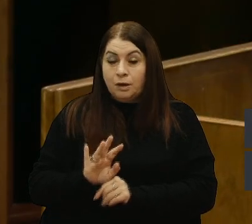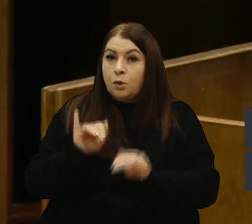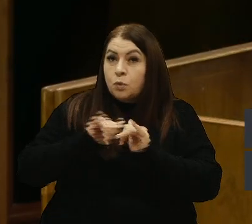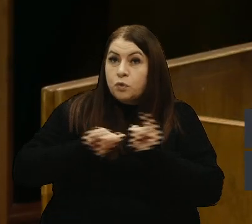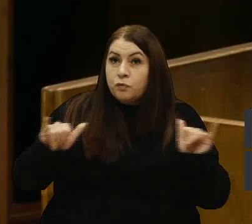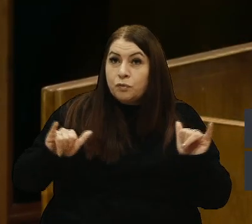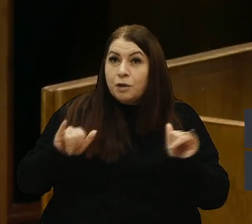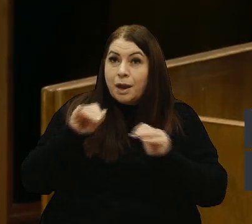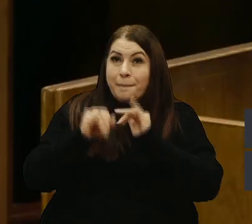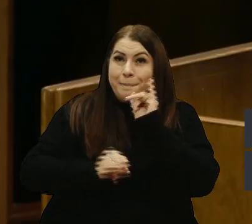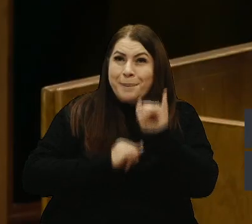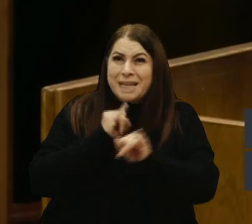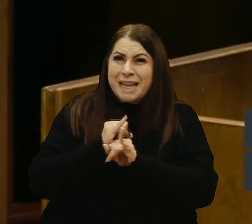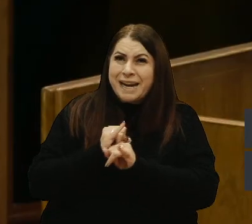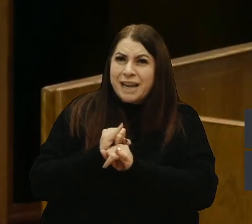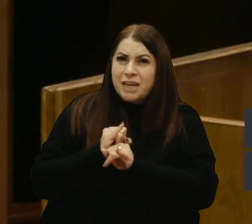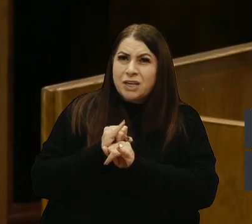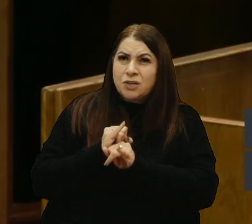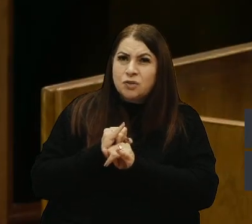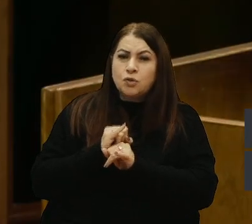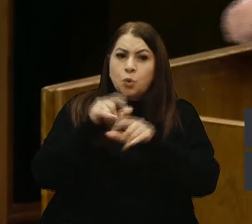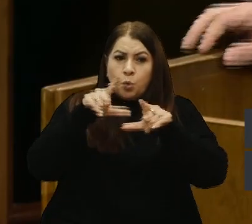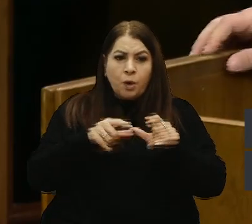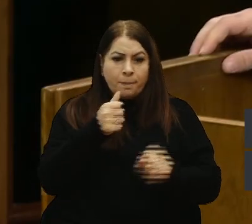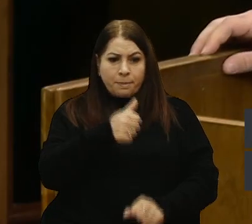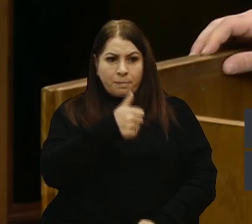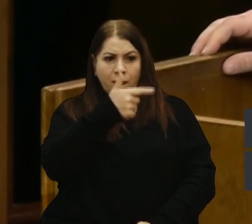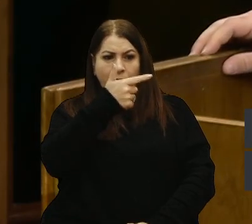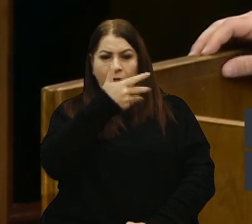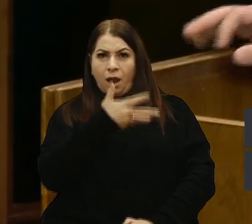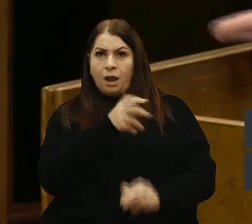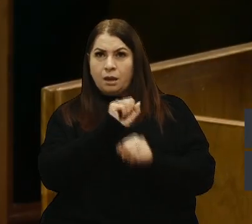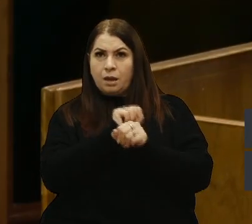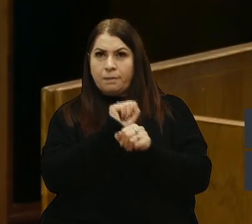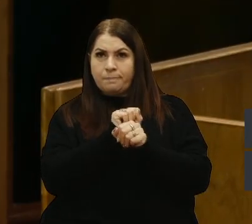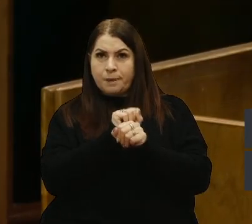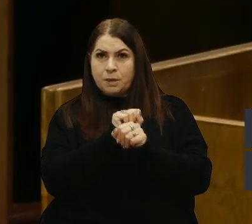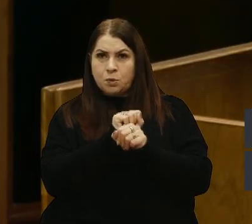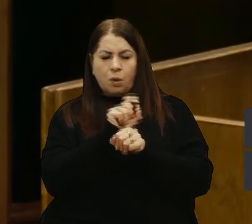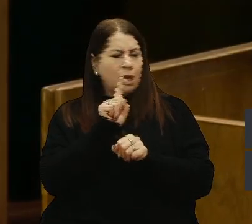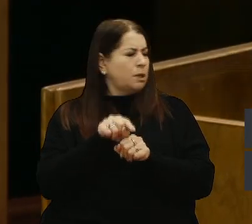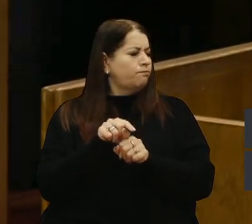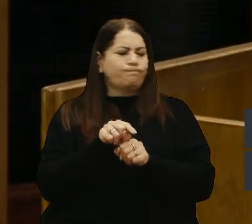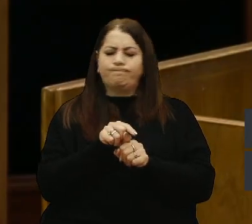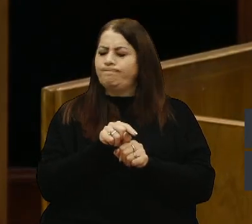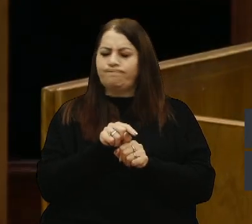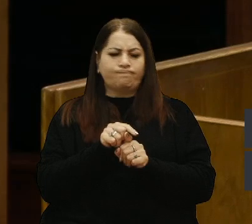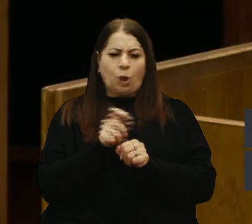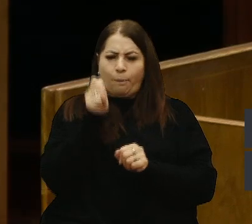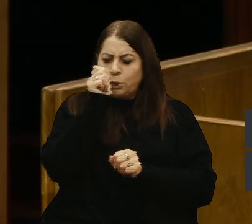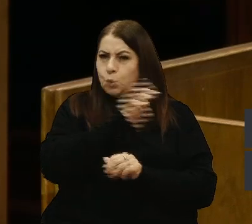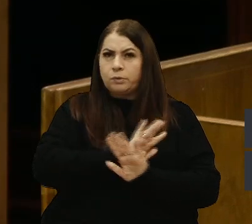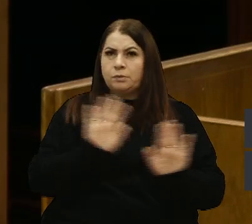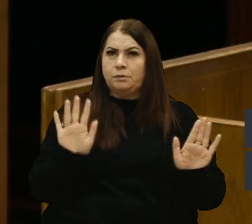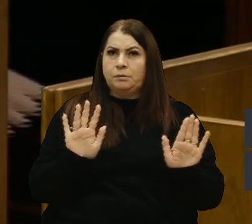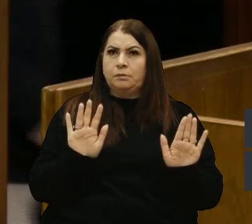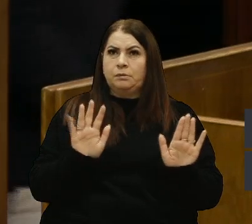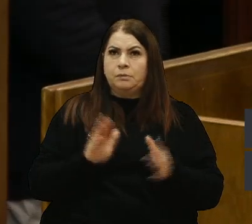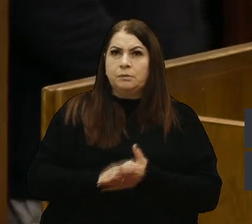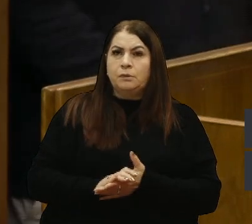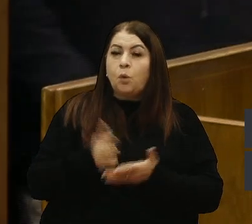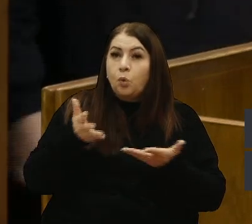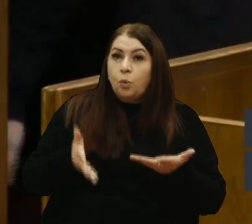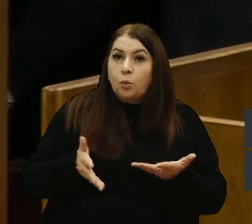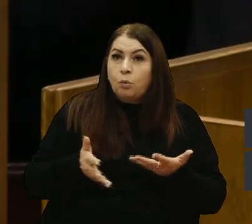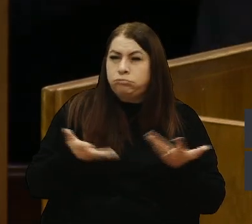Divulgar pela internet em que lugar você está aguardando, isso é um completo absurdo. Onde